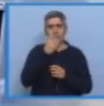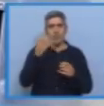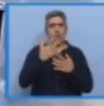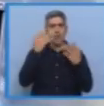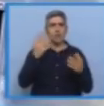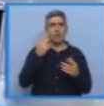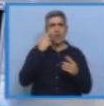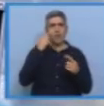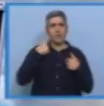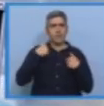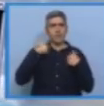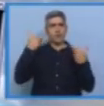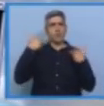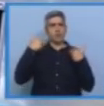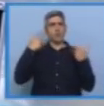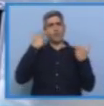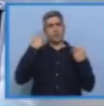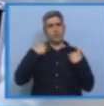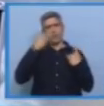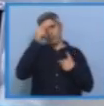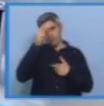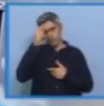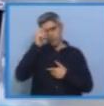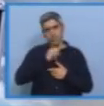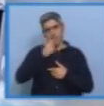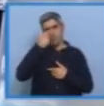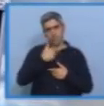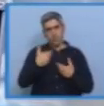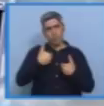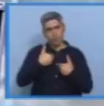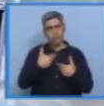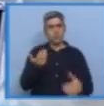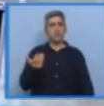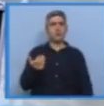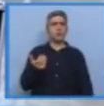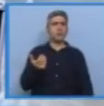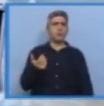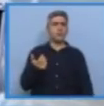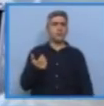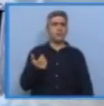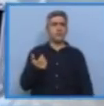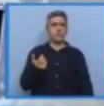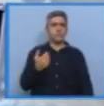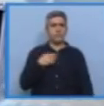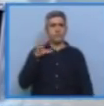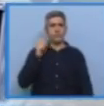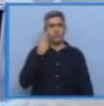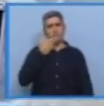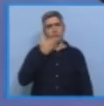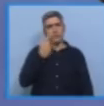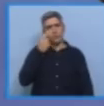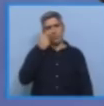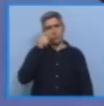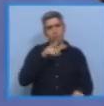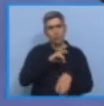a dizer: olhem para mim, respeitem-me a minha dignidade, ajudem-me. E eu vou pegar numa experiência de um